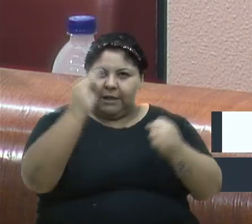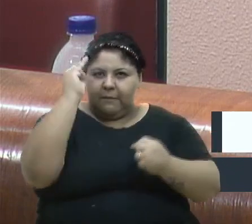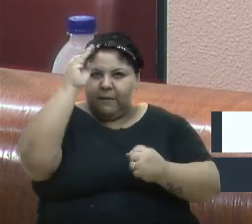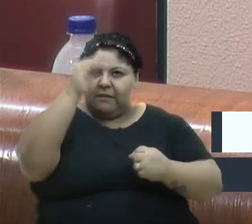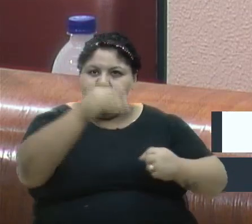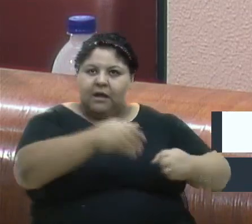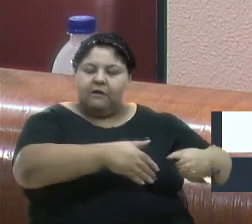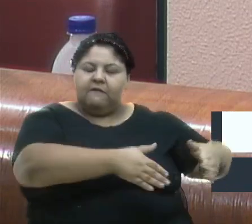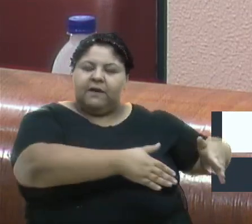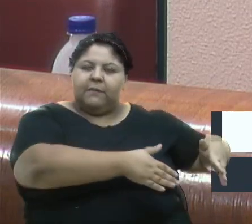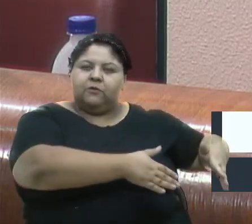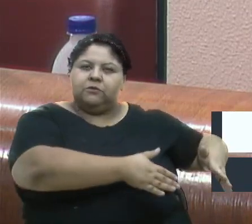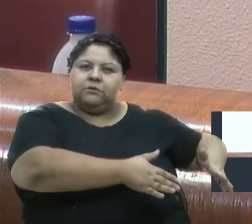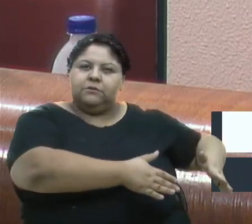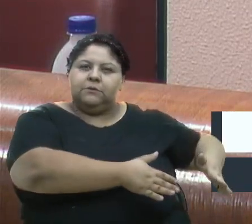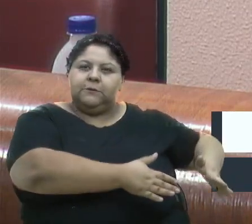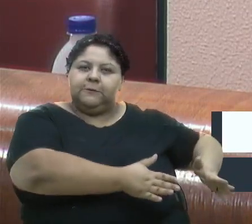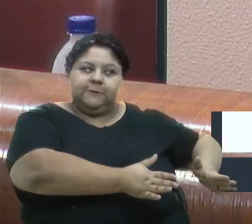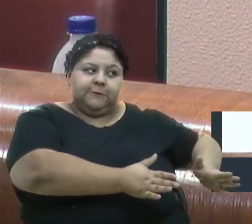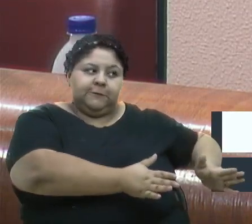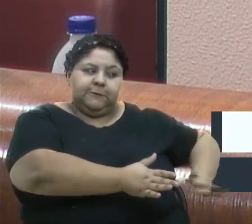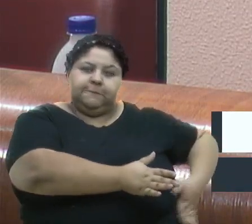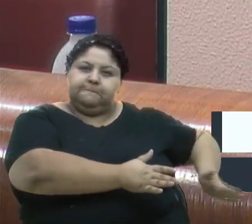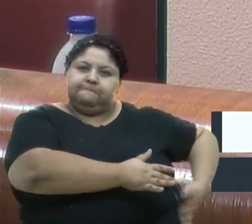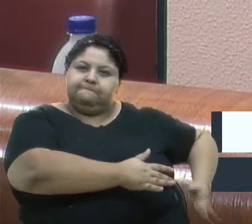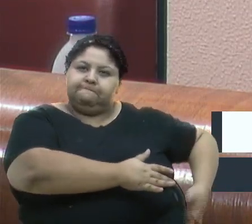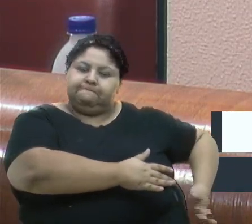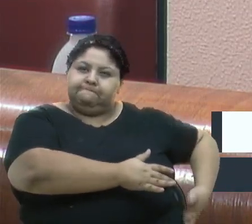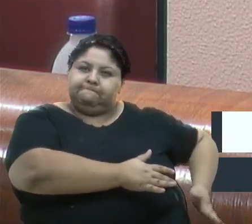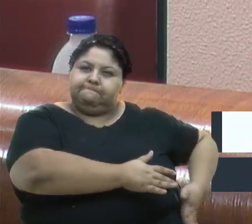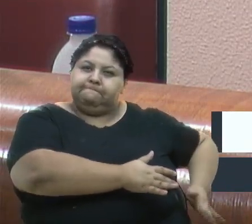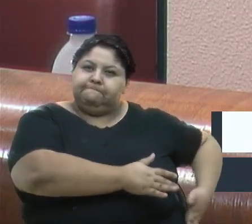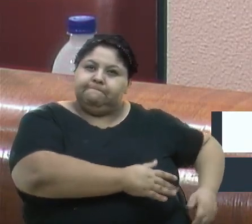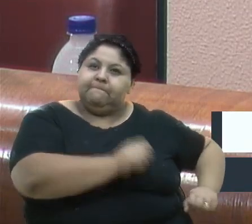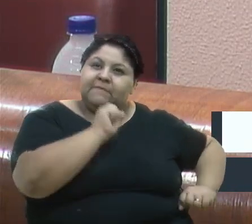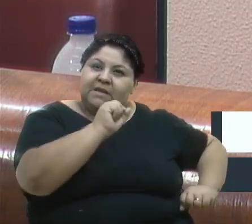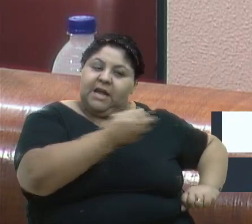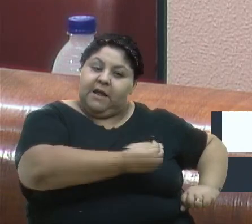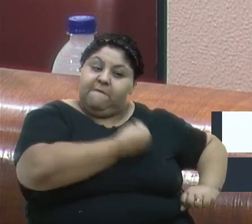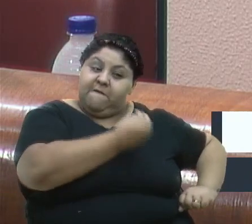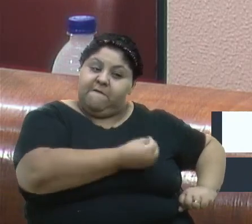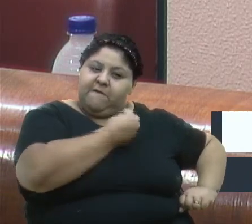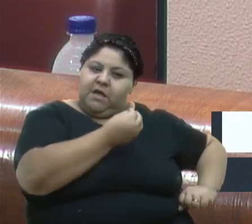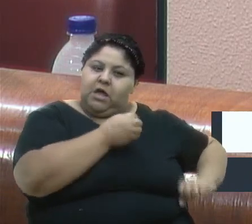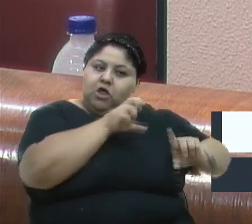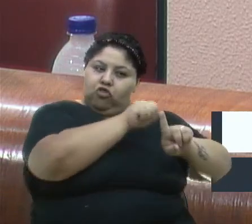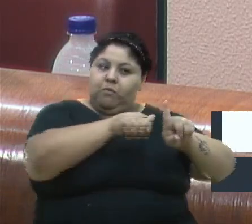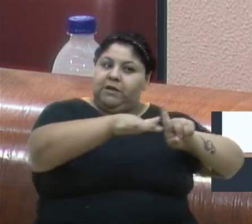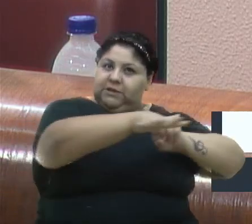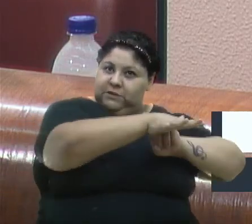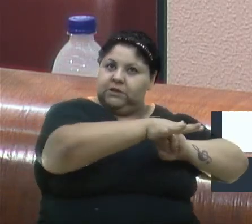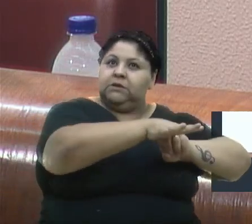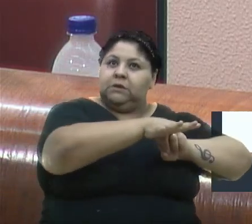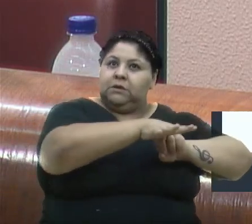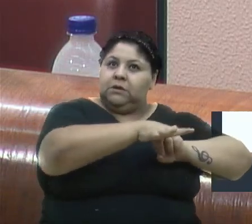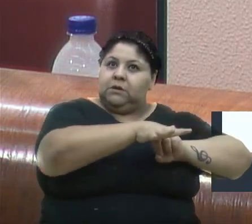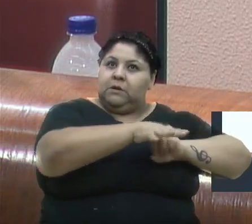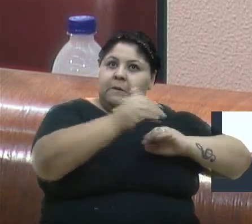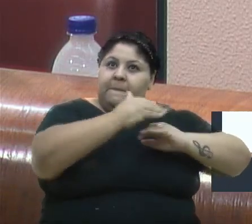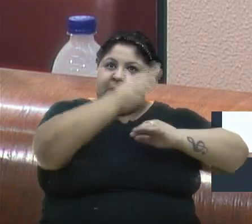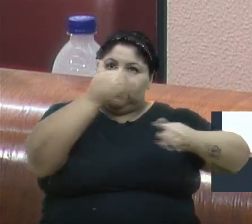vagabundo. Então, quem é decente, quem quer viver numa sociedade e está cada vez mais